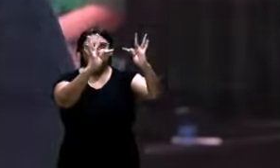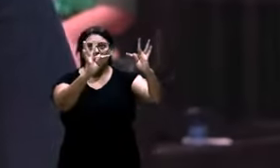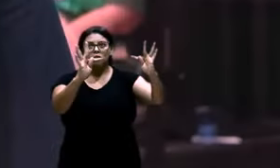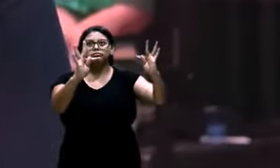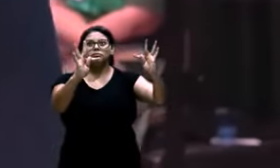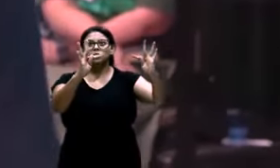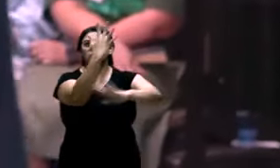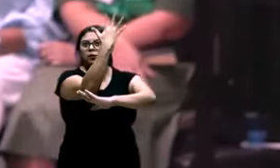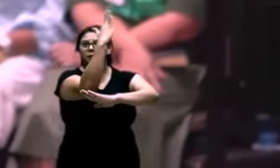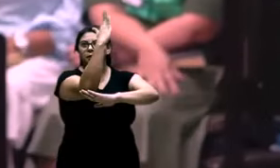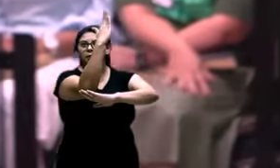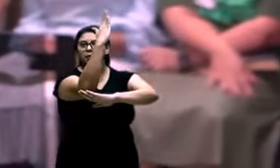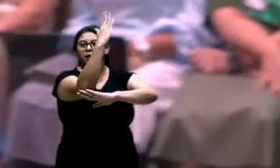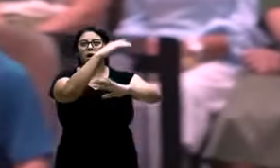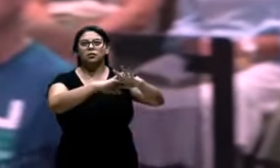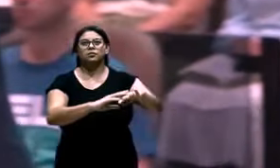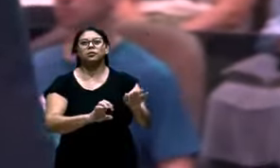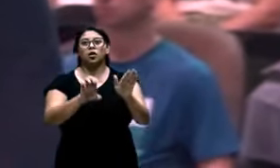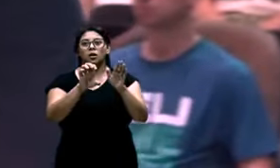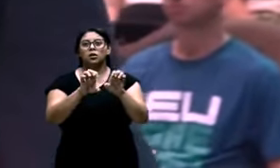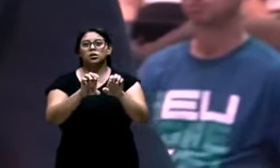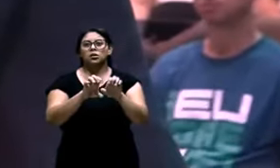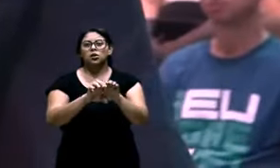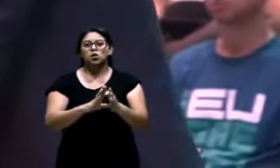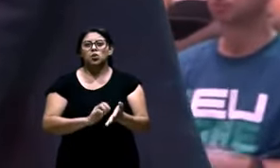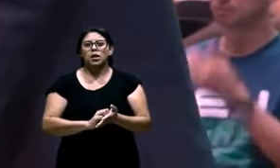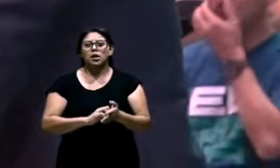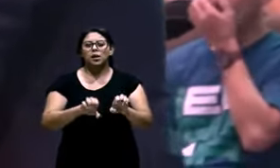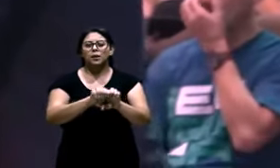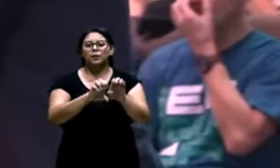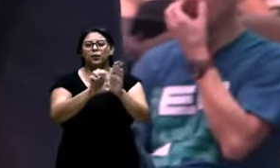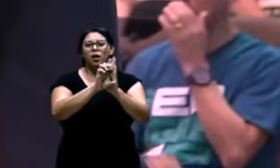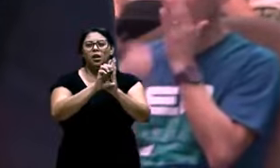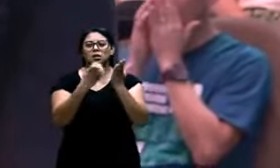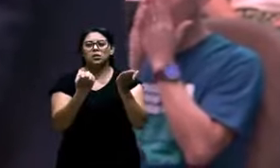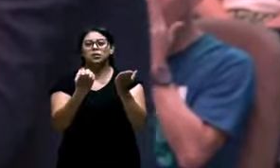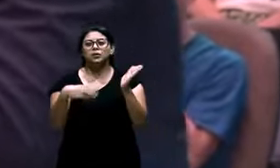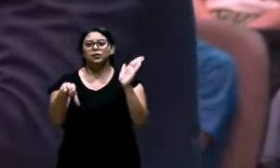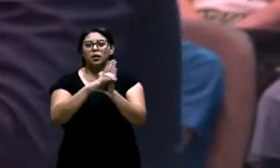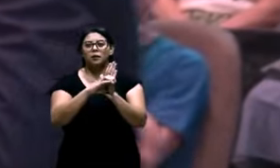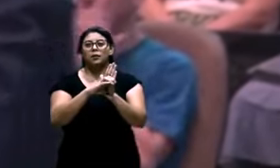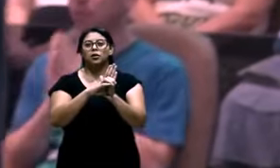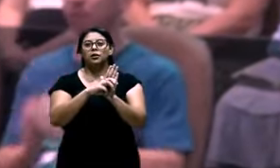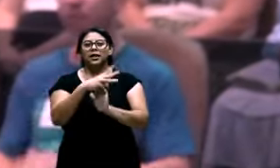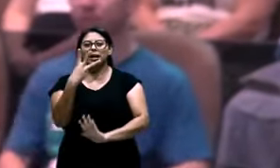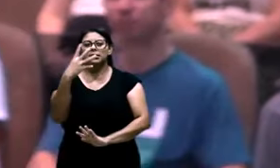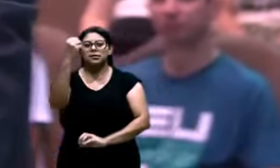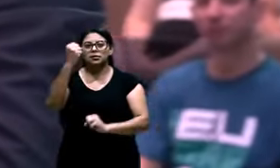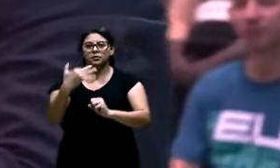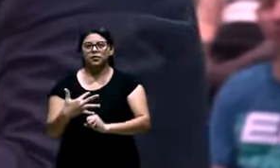madeira, em Esdras capítulo 3 diz o texto: os anciãos tinham mais de